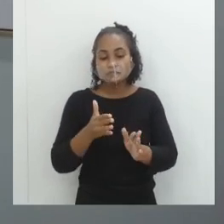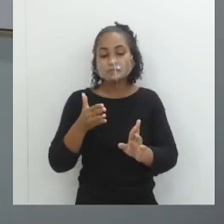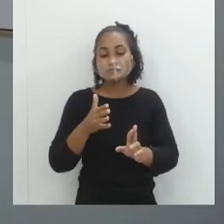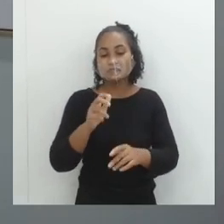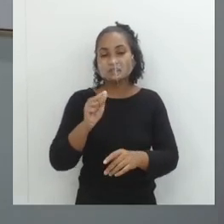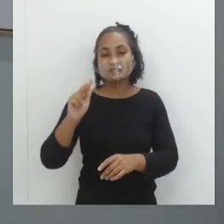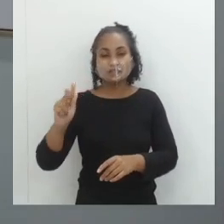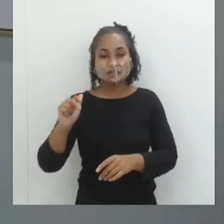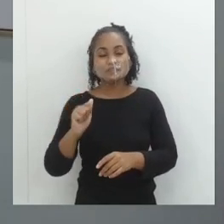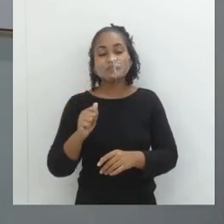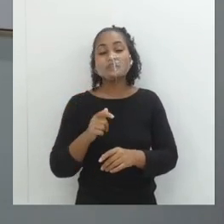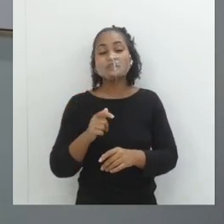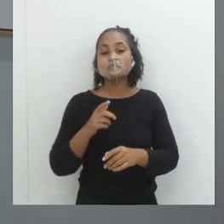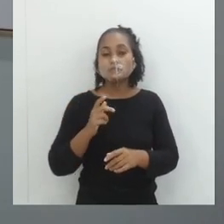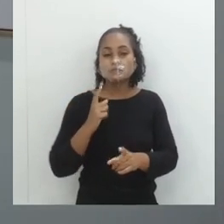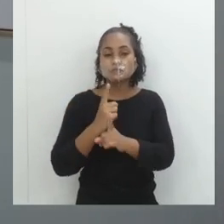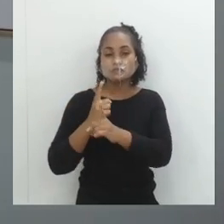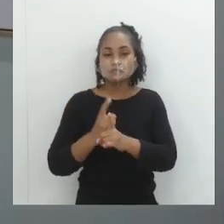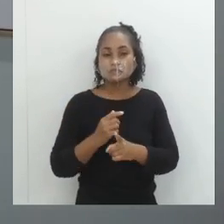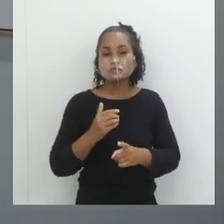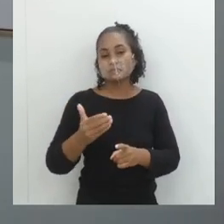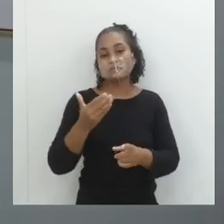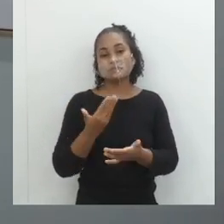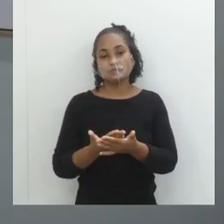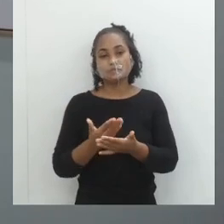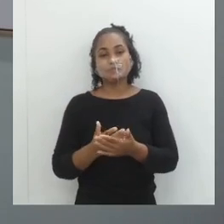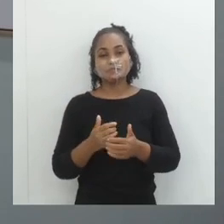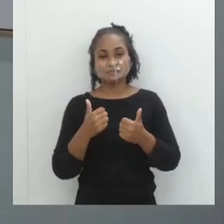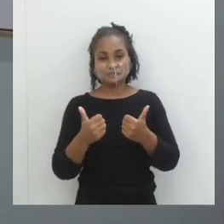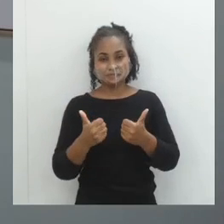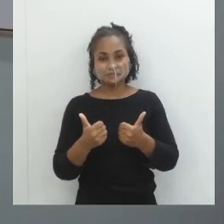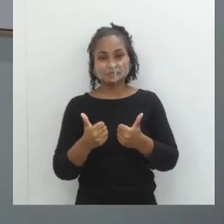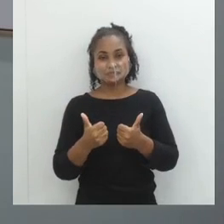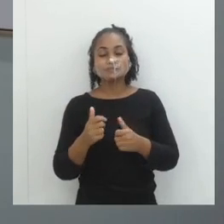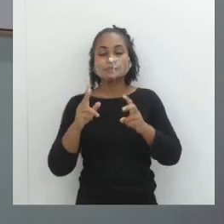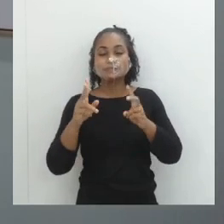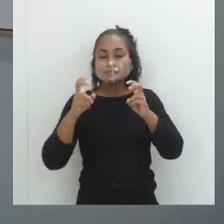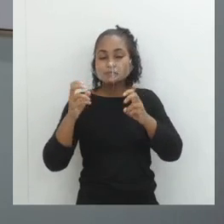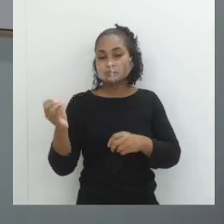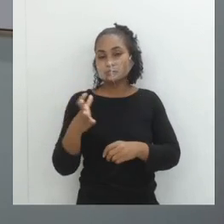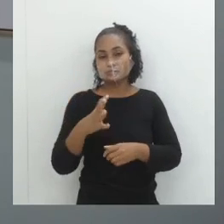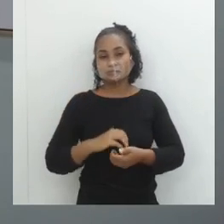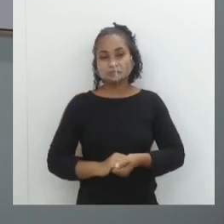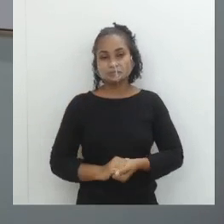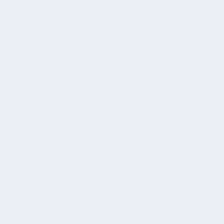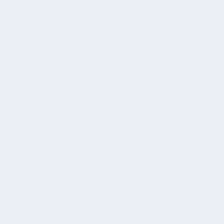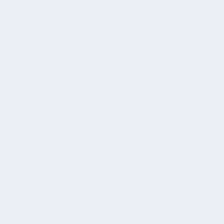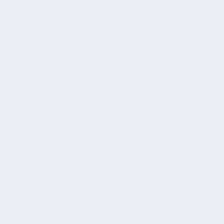AVA. A gente se encontra no próximo, na próxima data, tá? Para tratar de um novo tema.